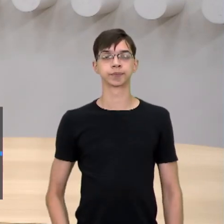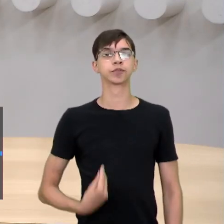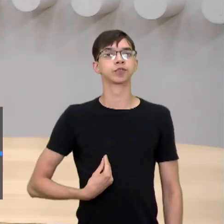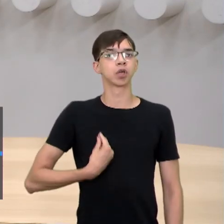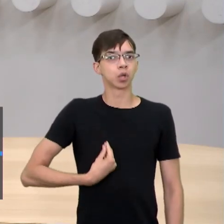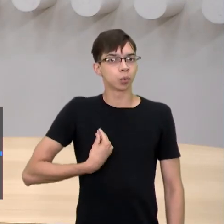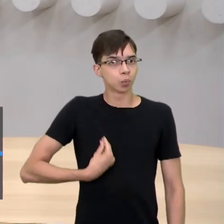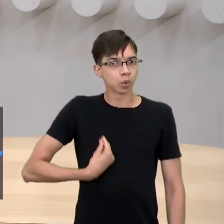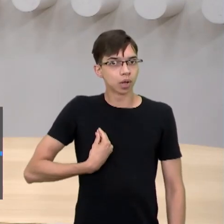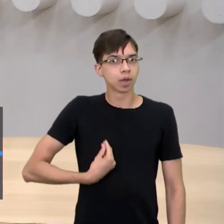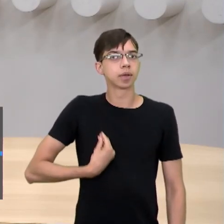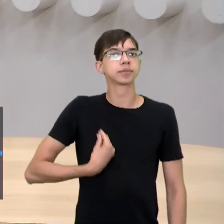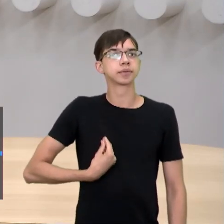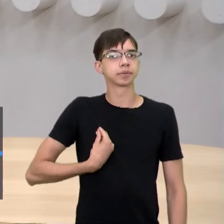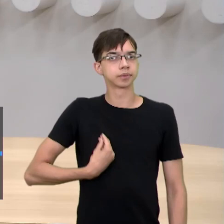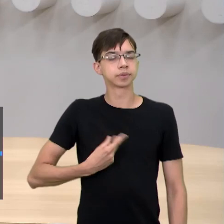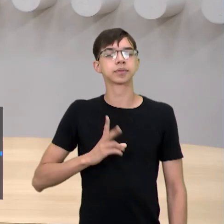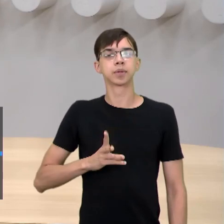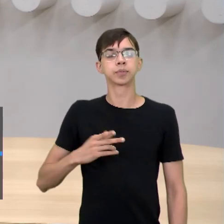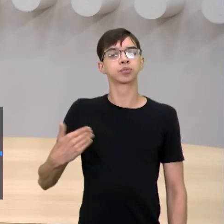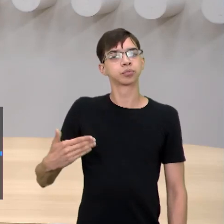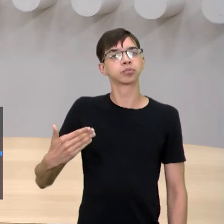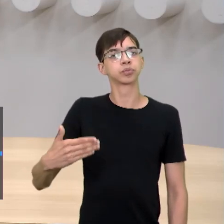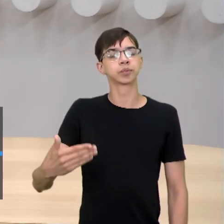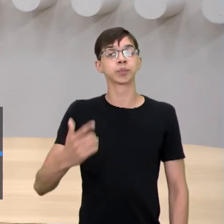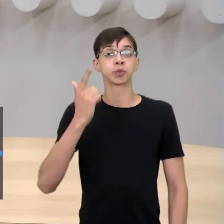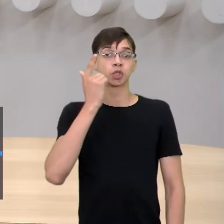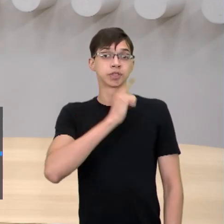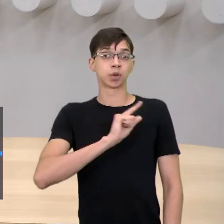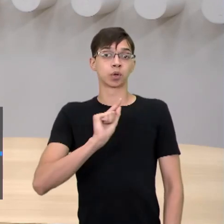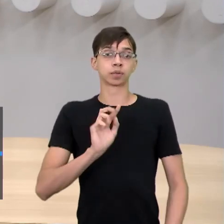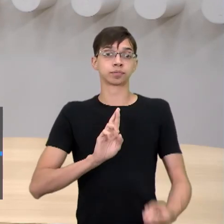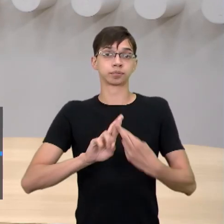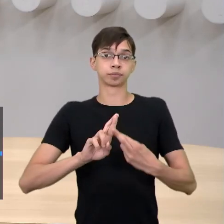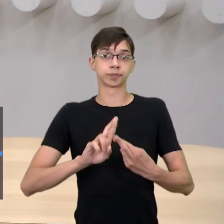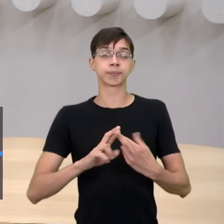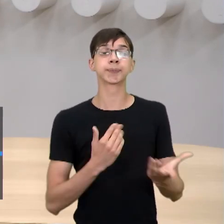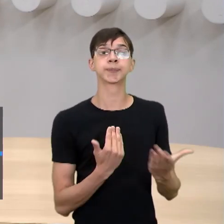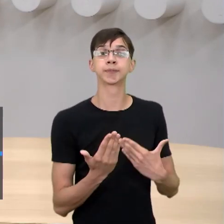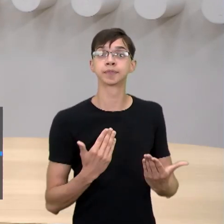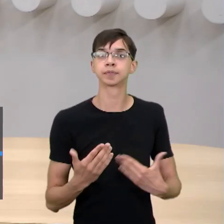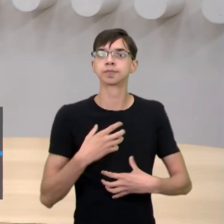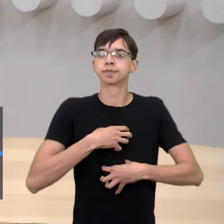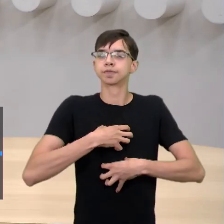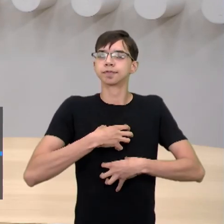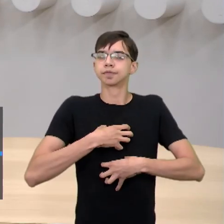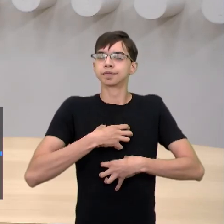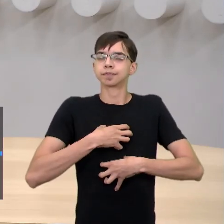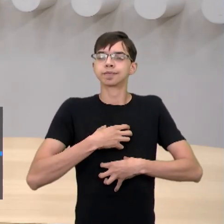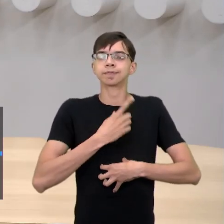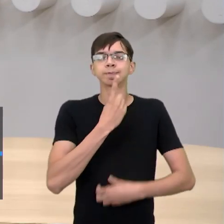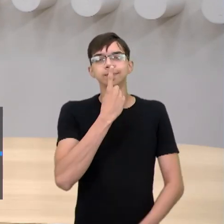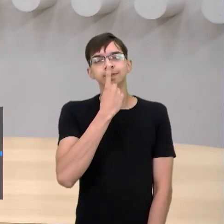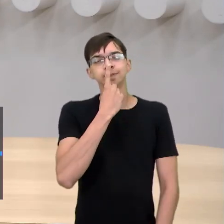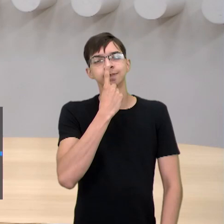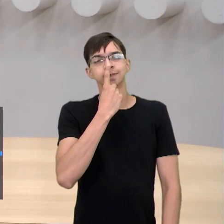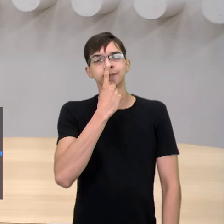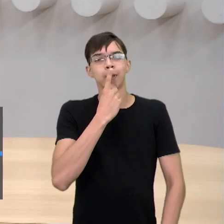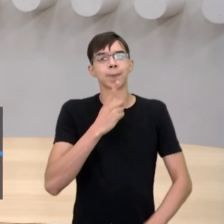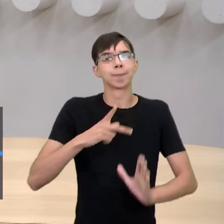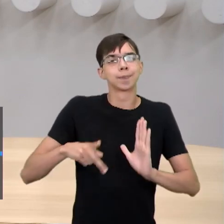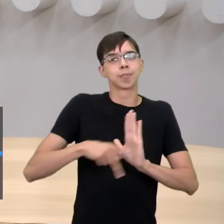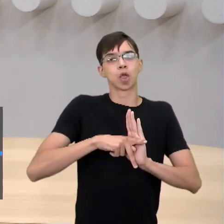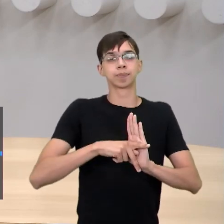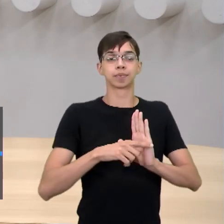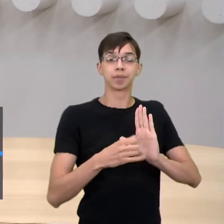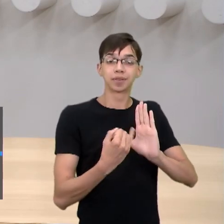frequência, tá? Se relacionam e geram essa sensação de pertencimento, de